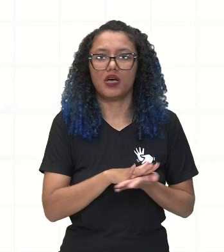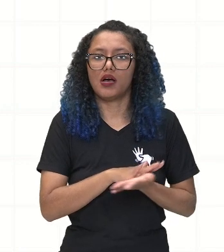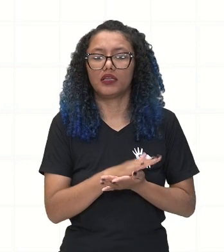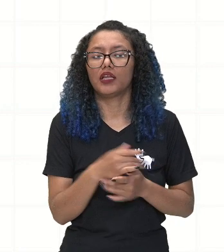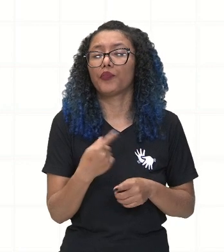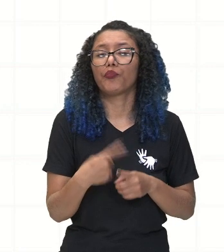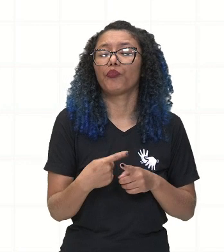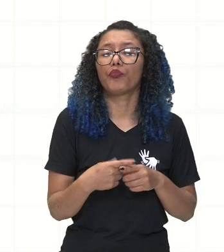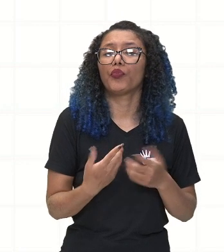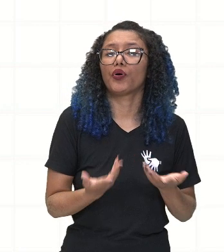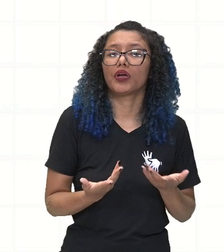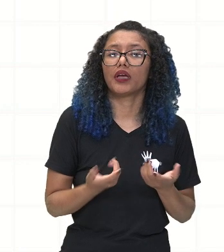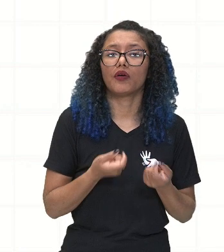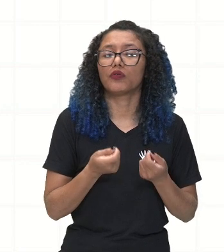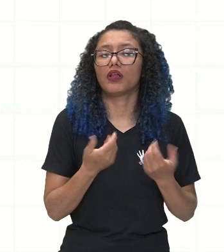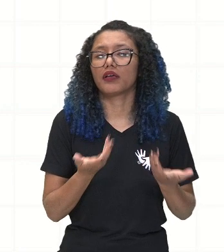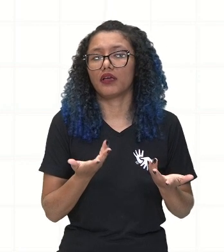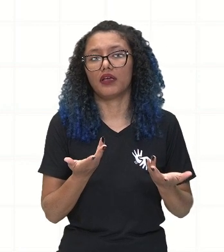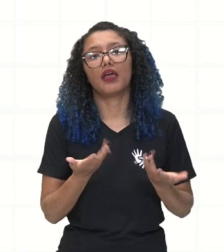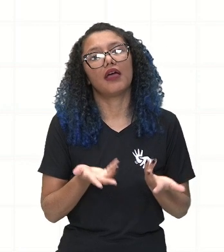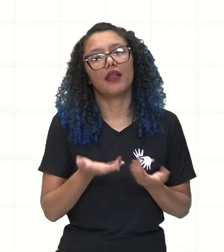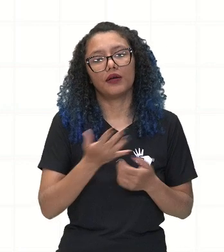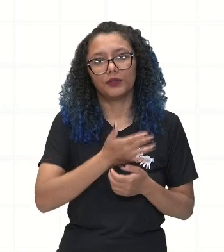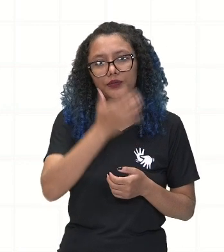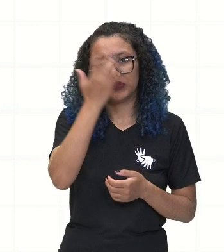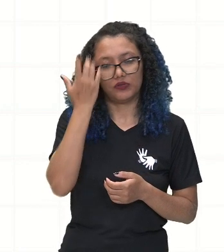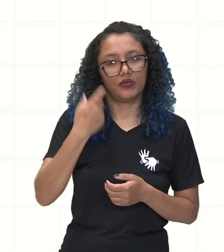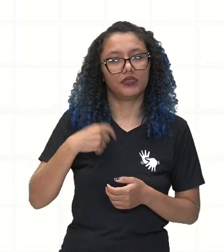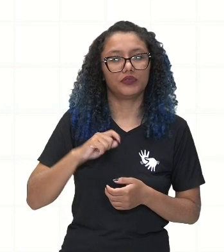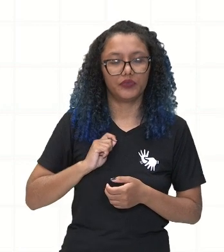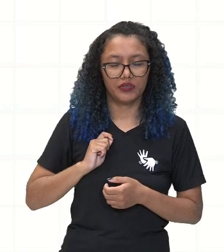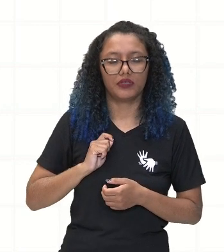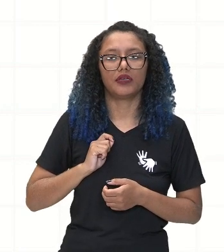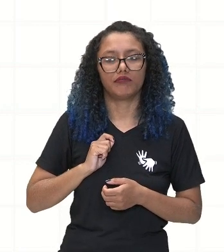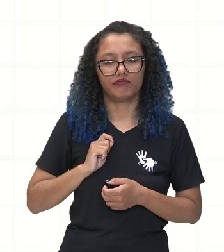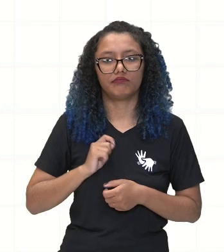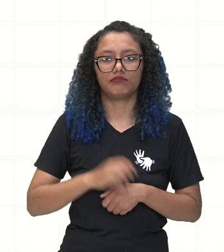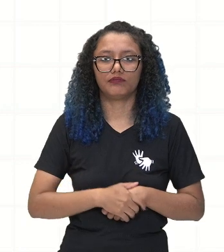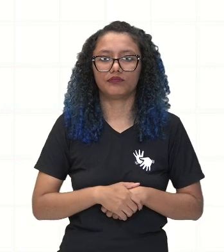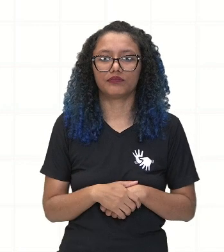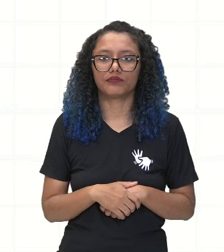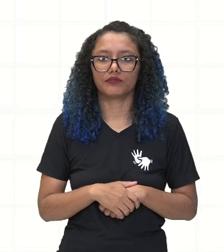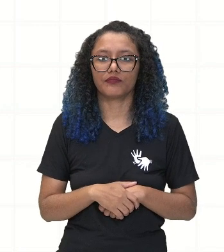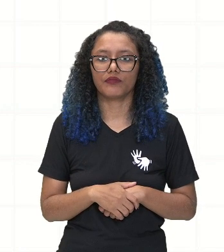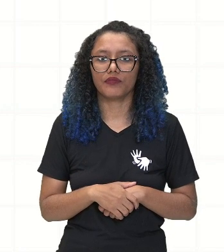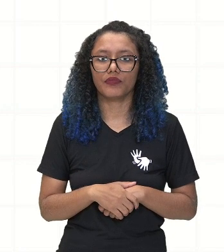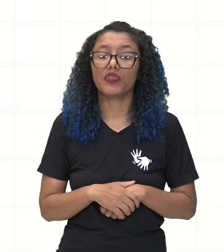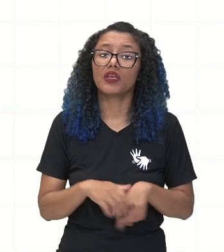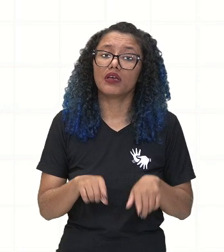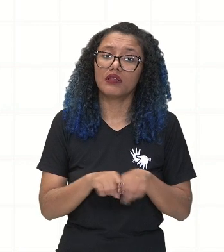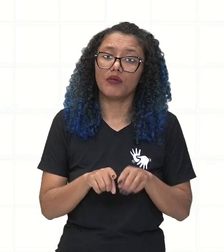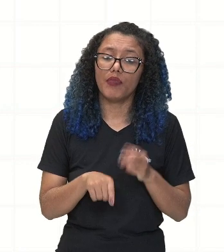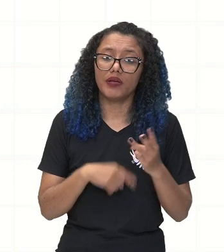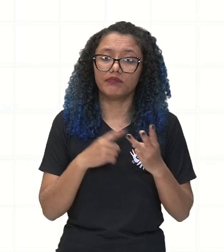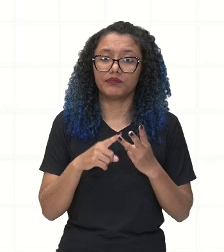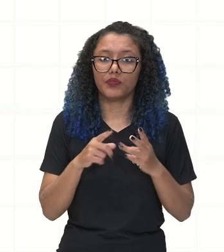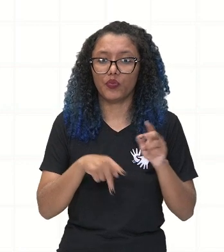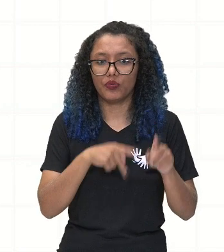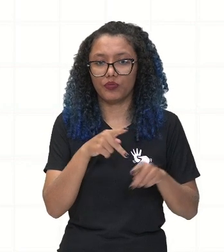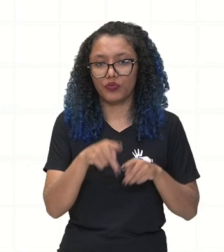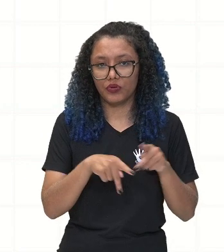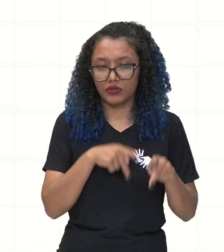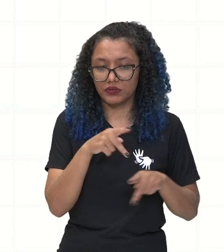essa exploração do ouro eram justamente os chapetones. E por fim, eu tenho a população indígena e